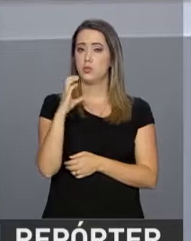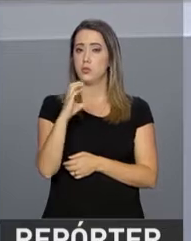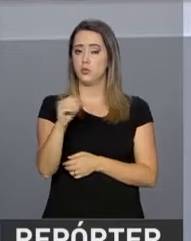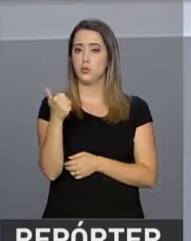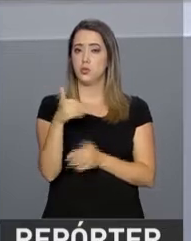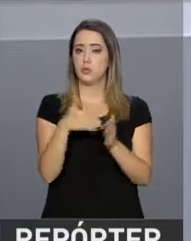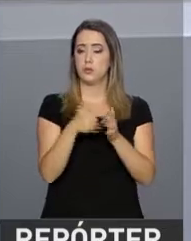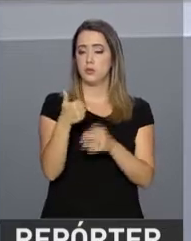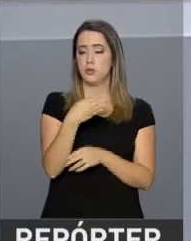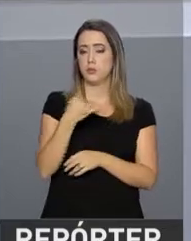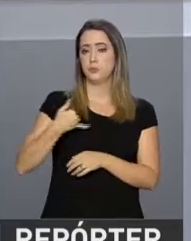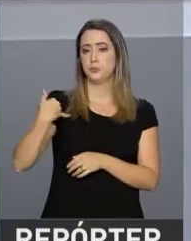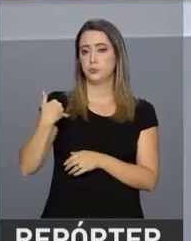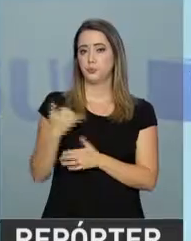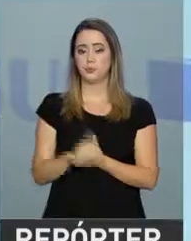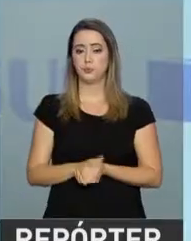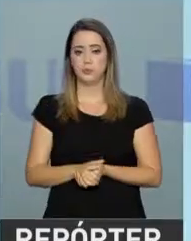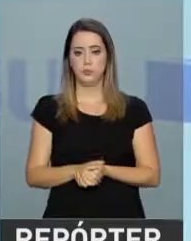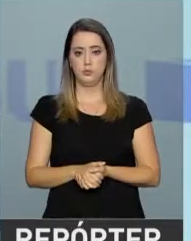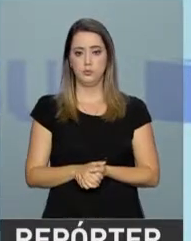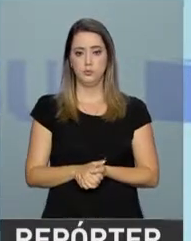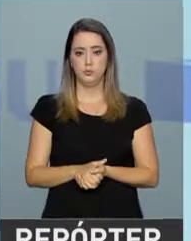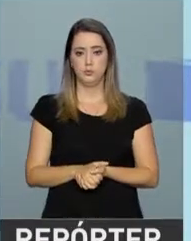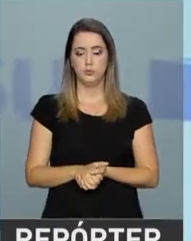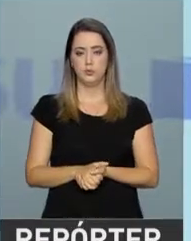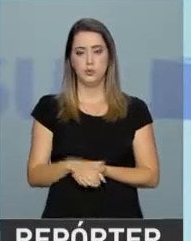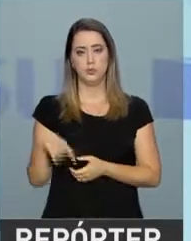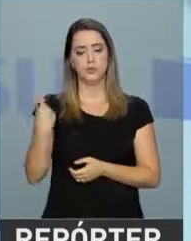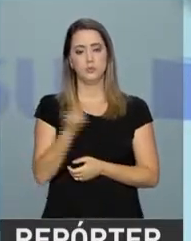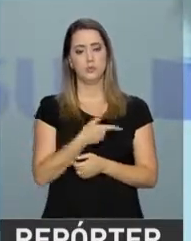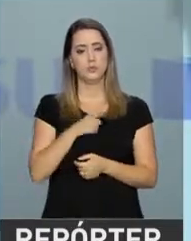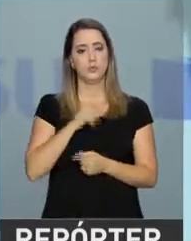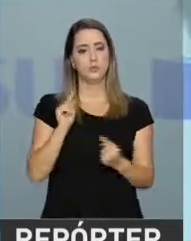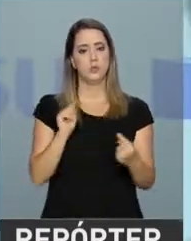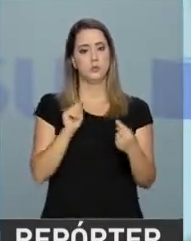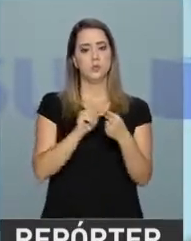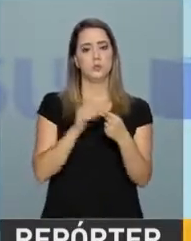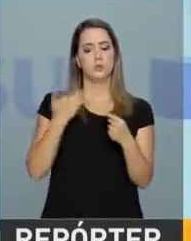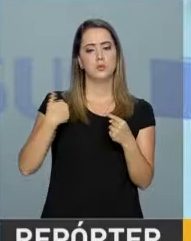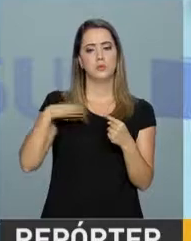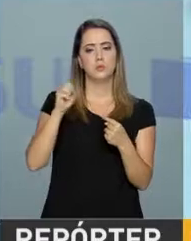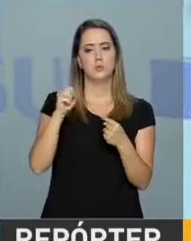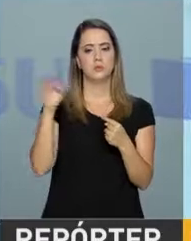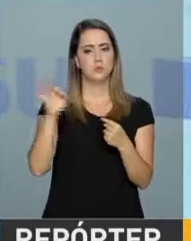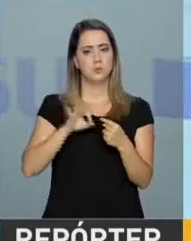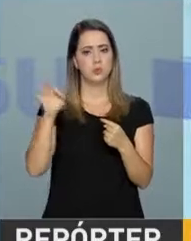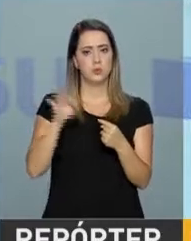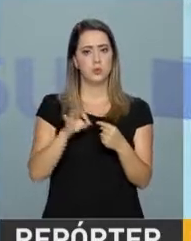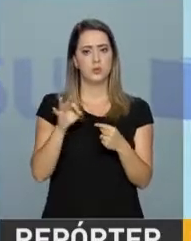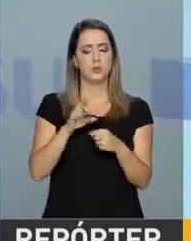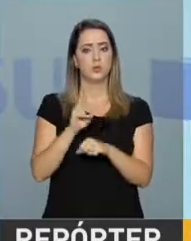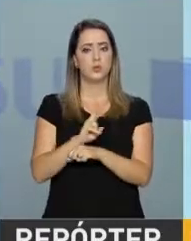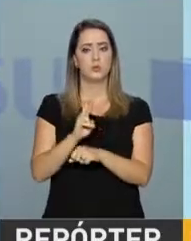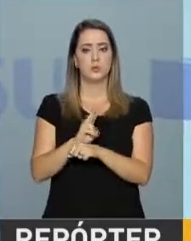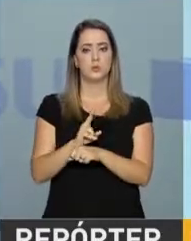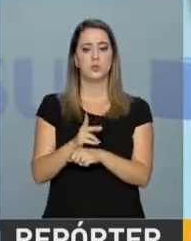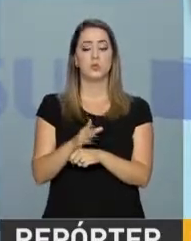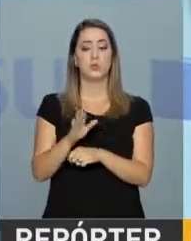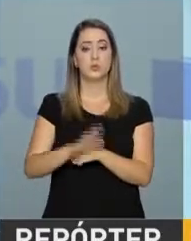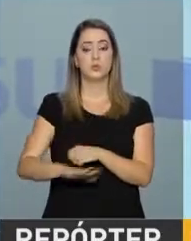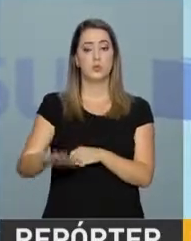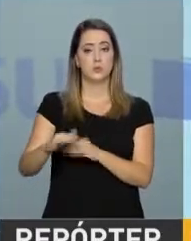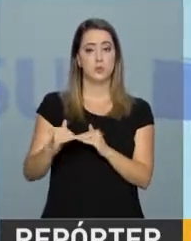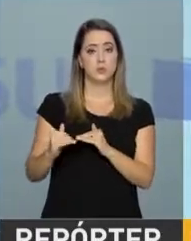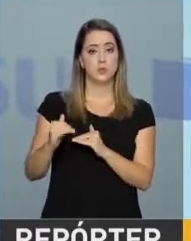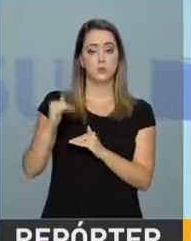14 anos de idade nós temos como meta mais de 80 opções de cobertura nessa faixa etária